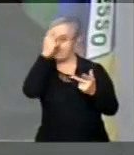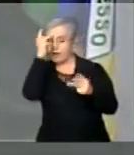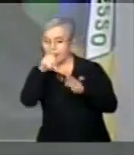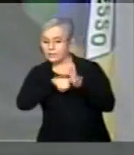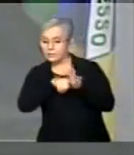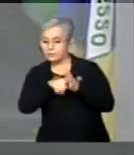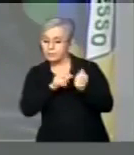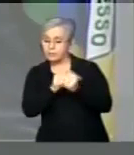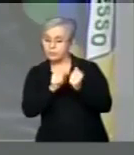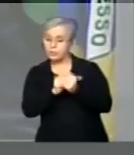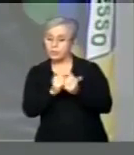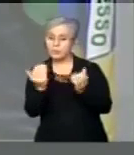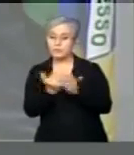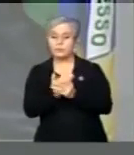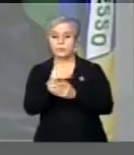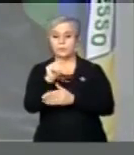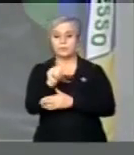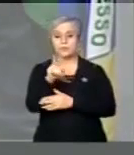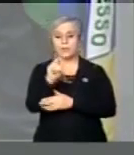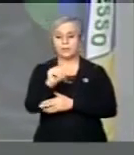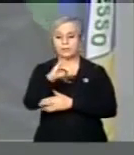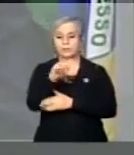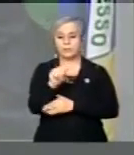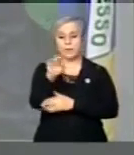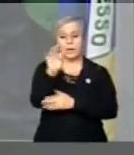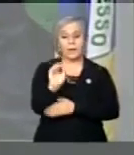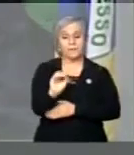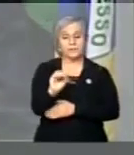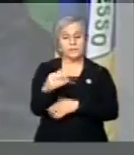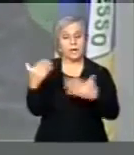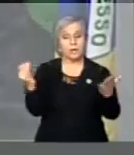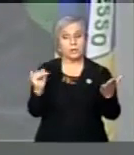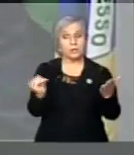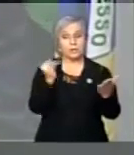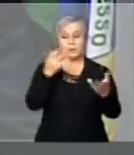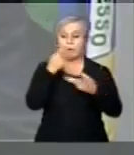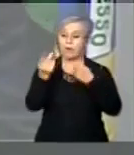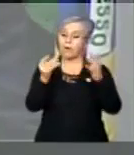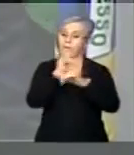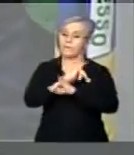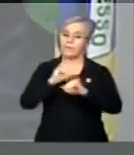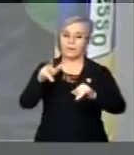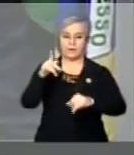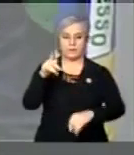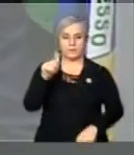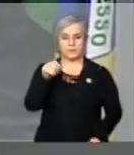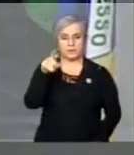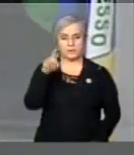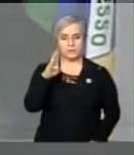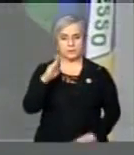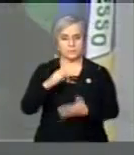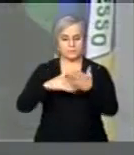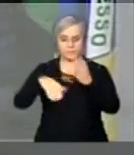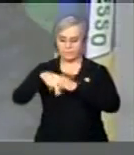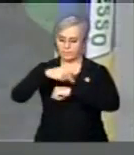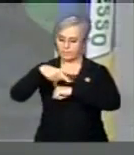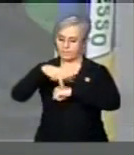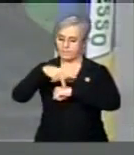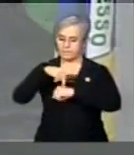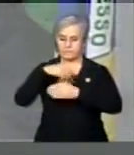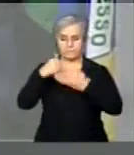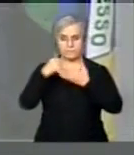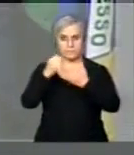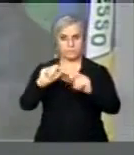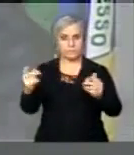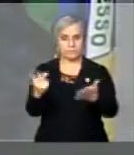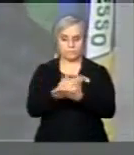pela Lava Jato e estão sendo punidos. O importante e a posição clara do PSDB para todo o país é de que esse julgamento ocorreu